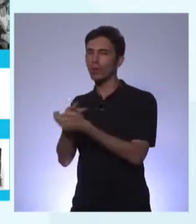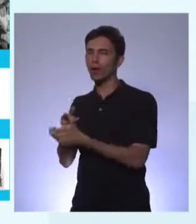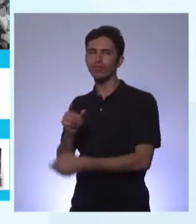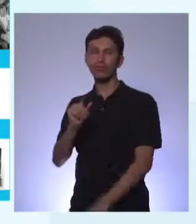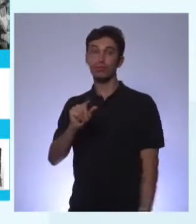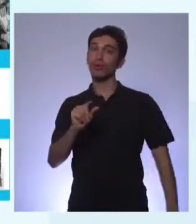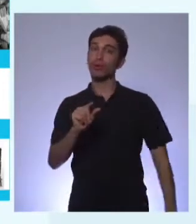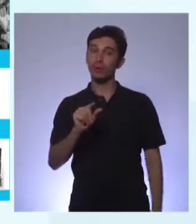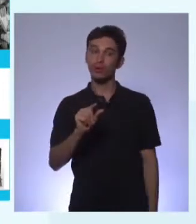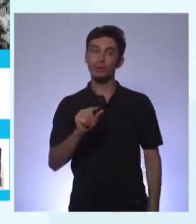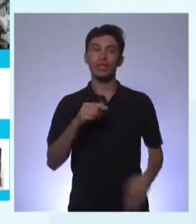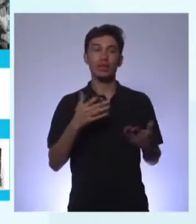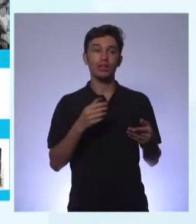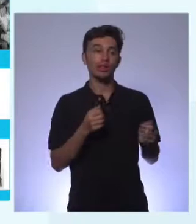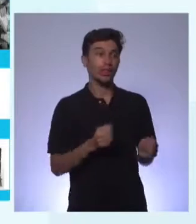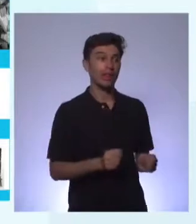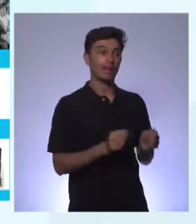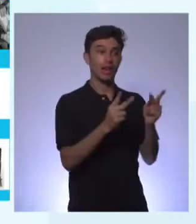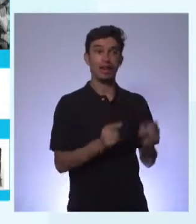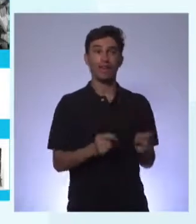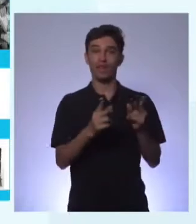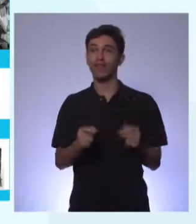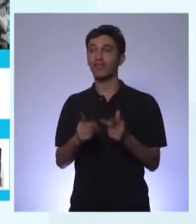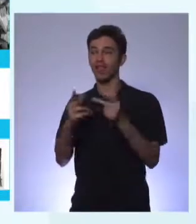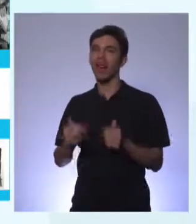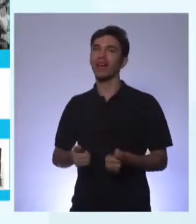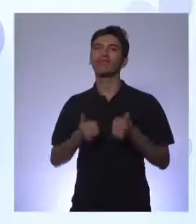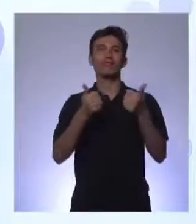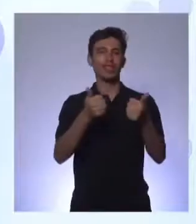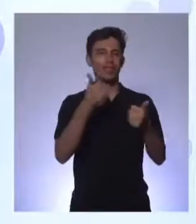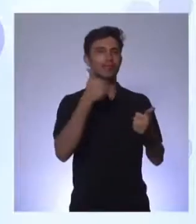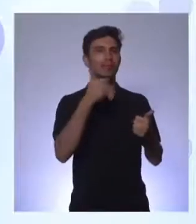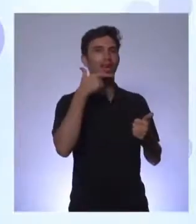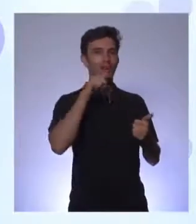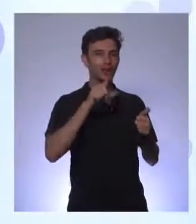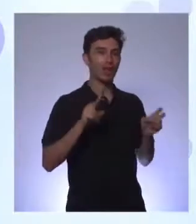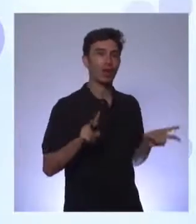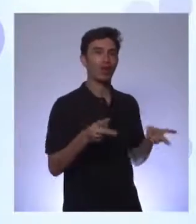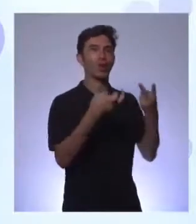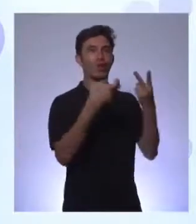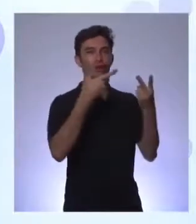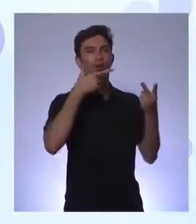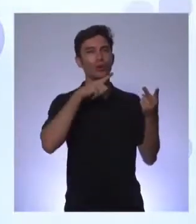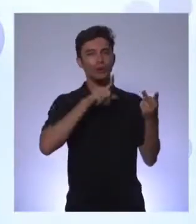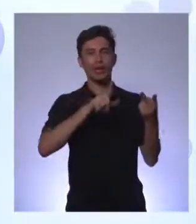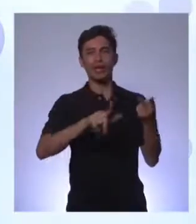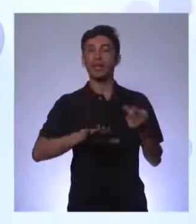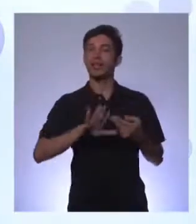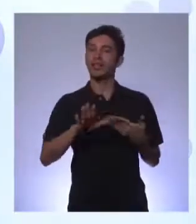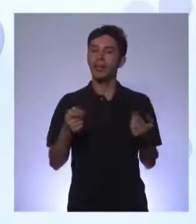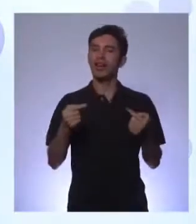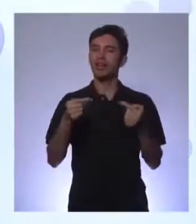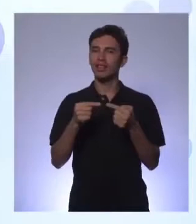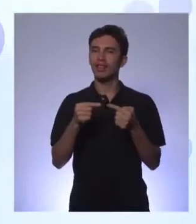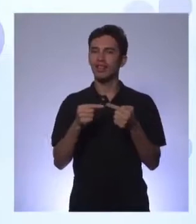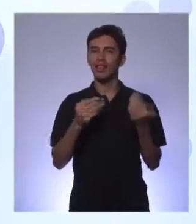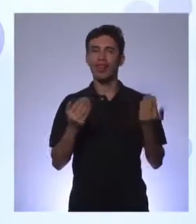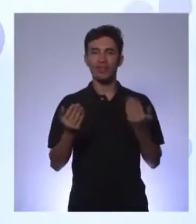Quando você vende mais, você tem um superávit, você tem lucro, ok? Então, é essa relação